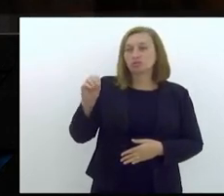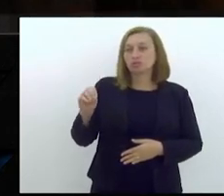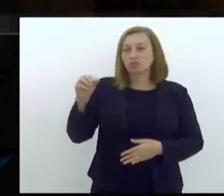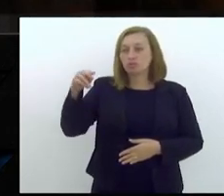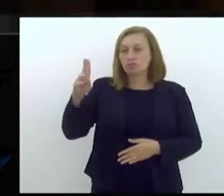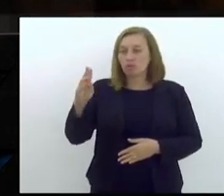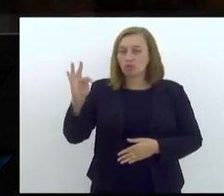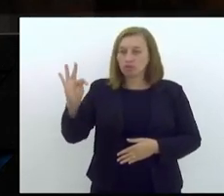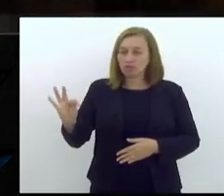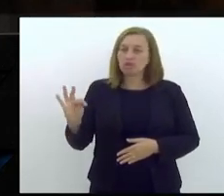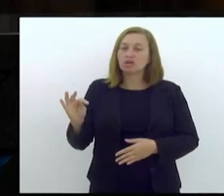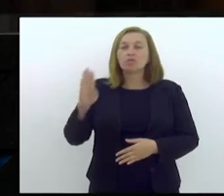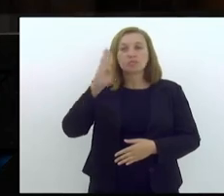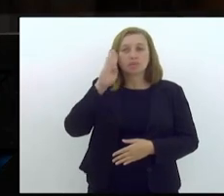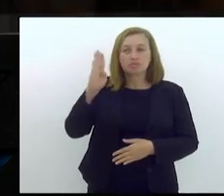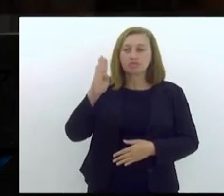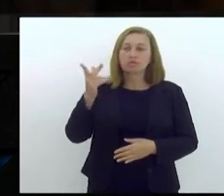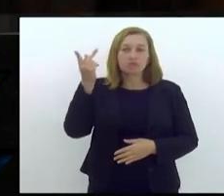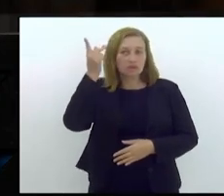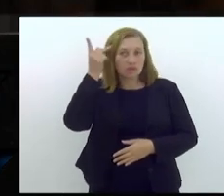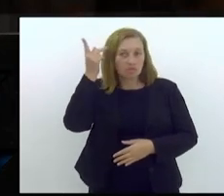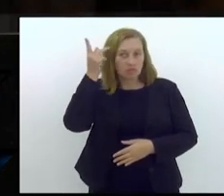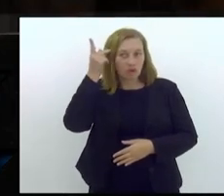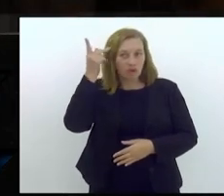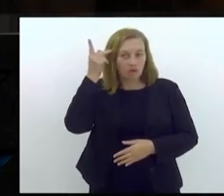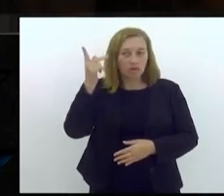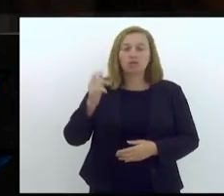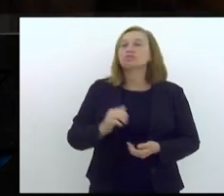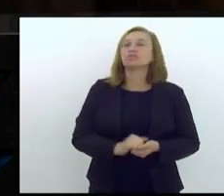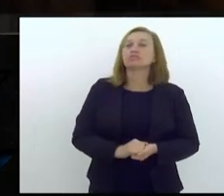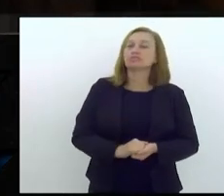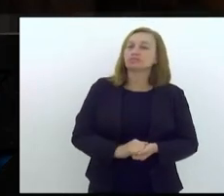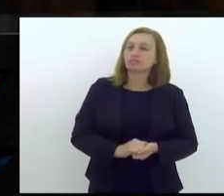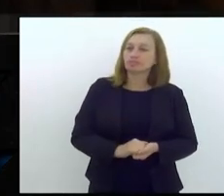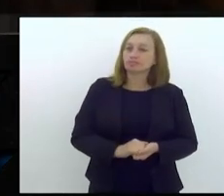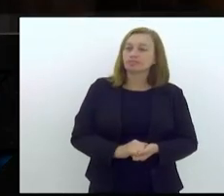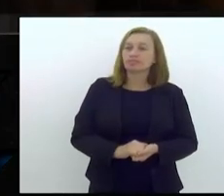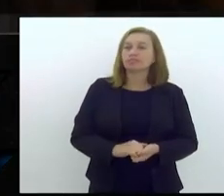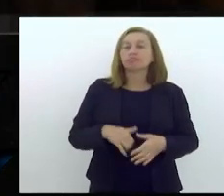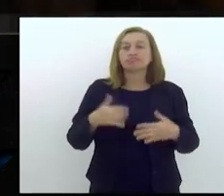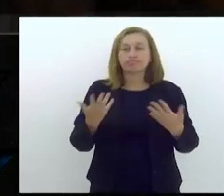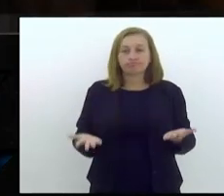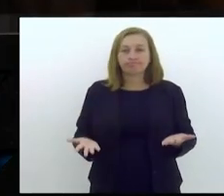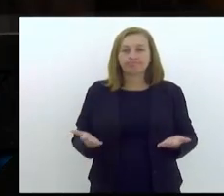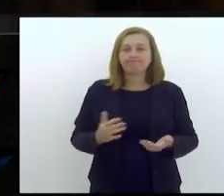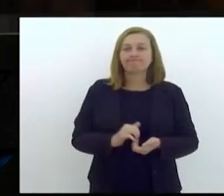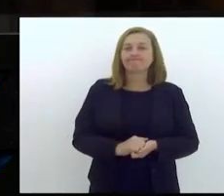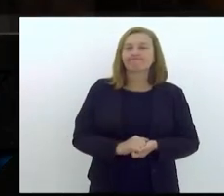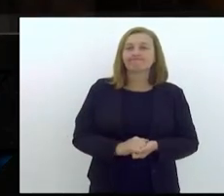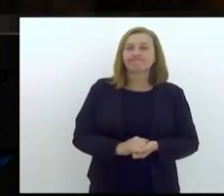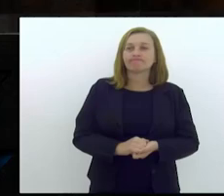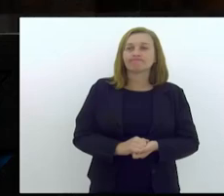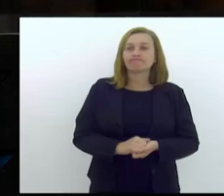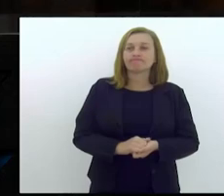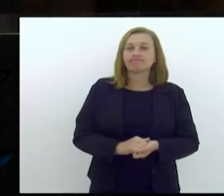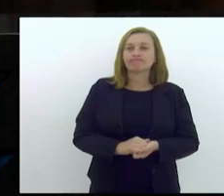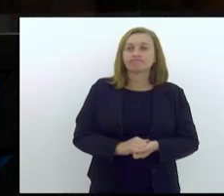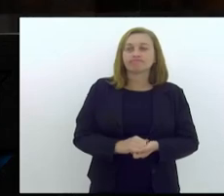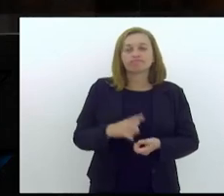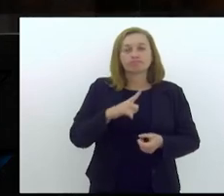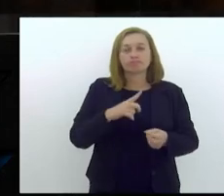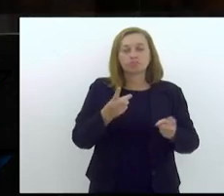de São Paulo com que é objeto da ponte aérea então é nós temos que ver